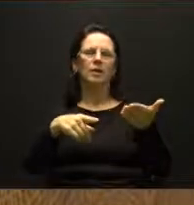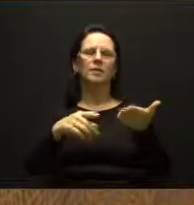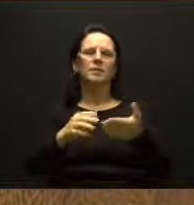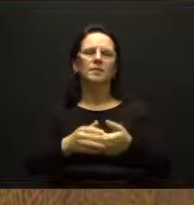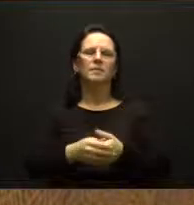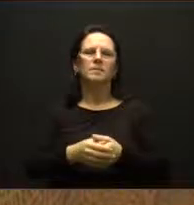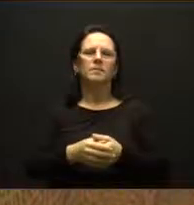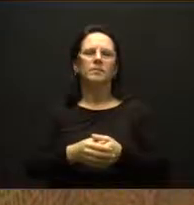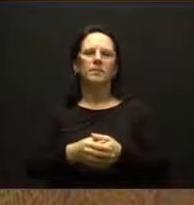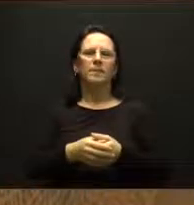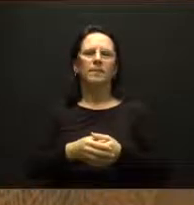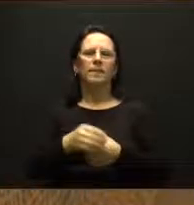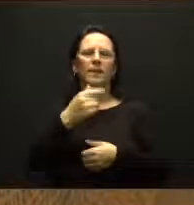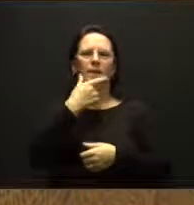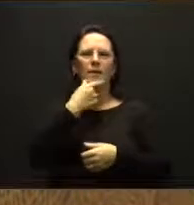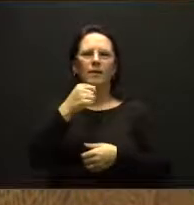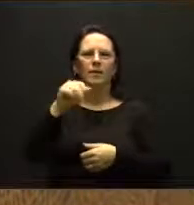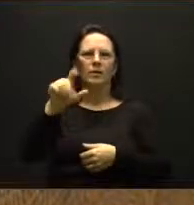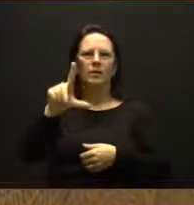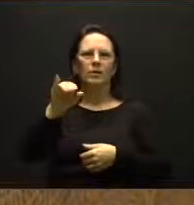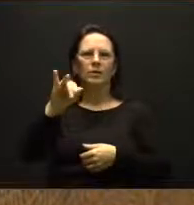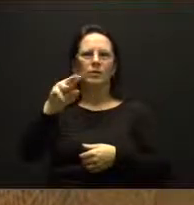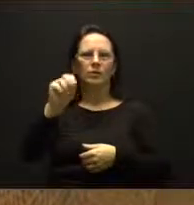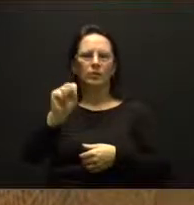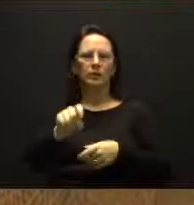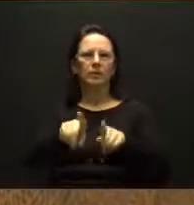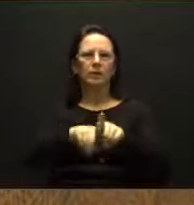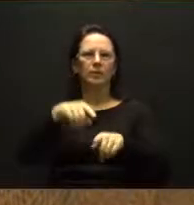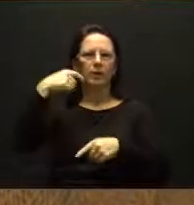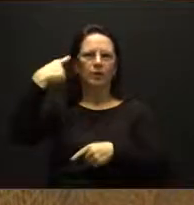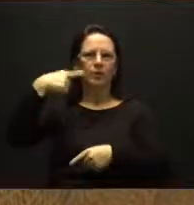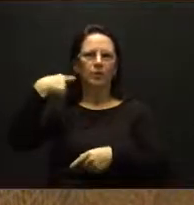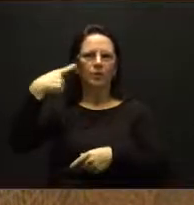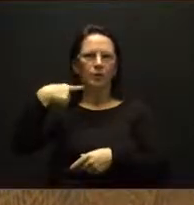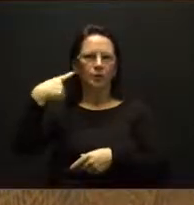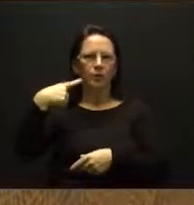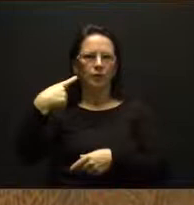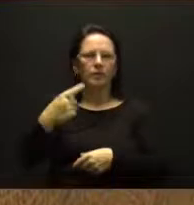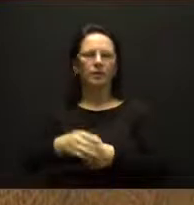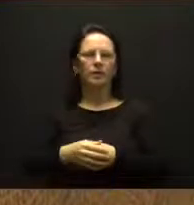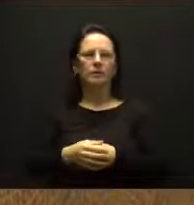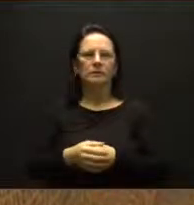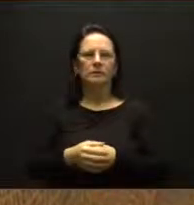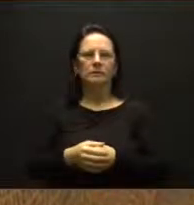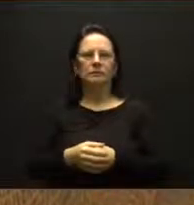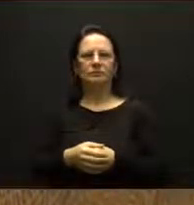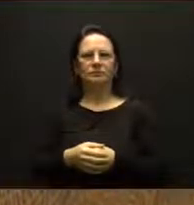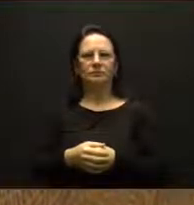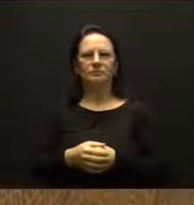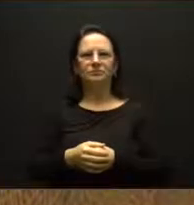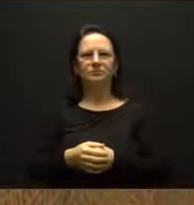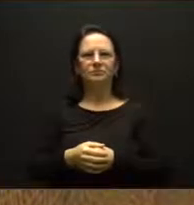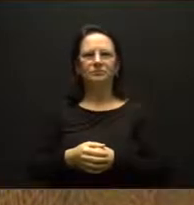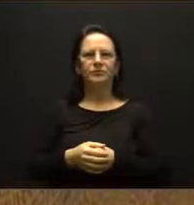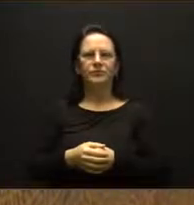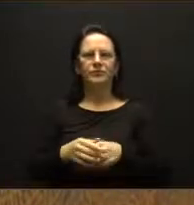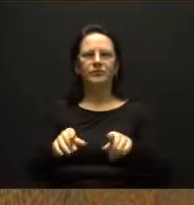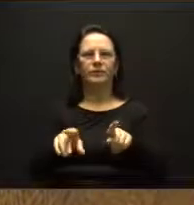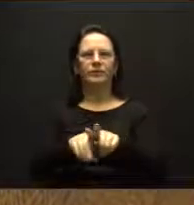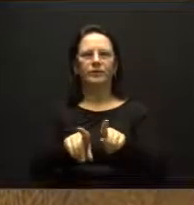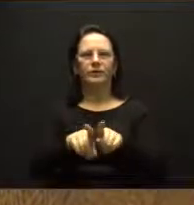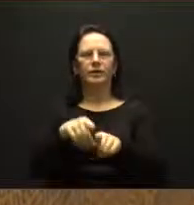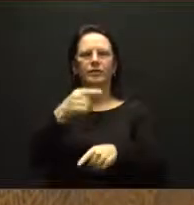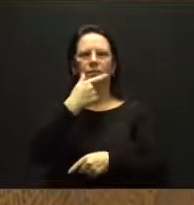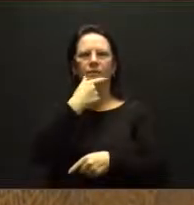cubatão doutor luís marcelo moreira advogado que representa a comissão dos trabalhadores desempregados de cubatão